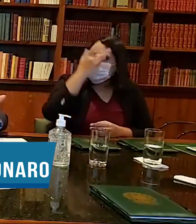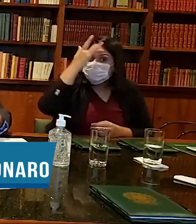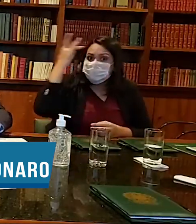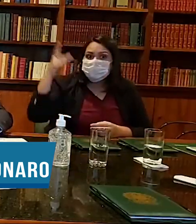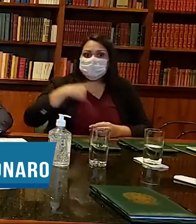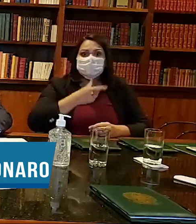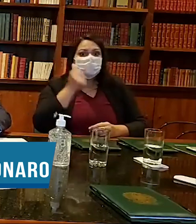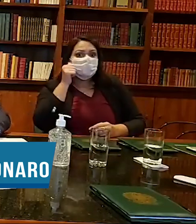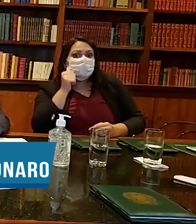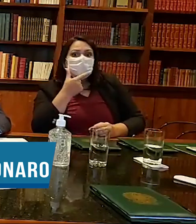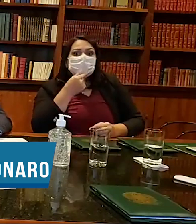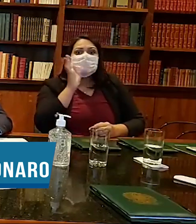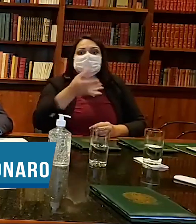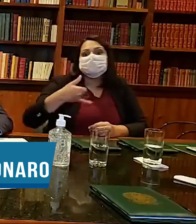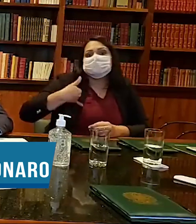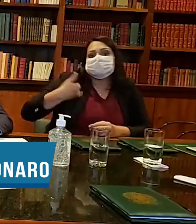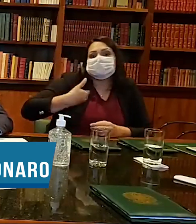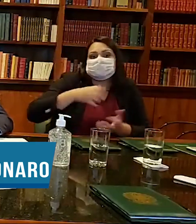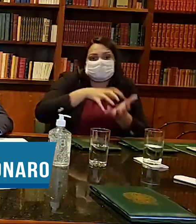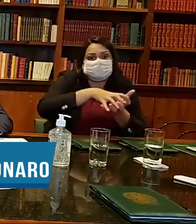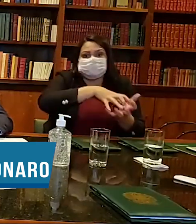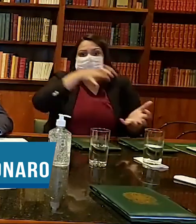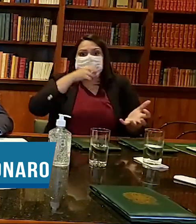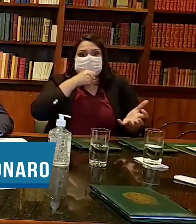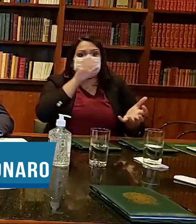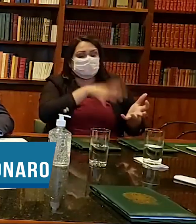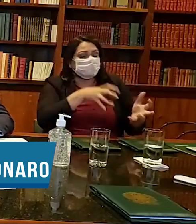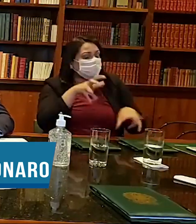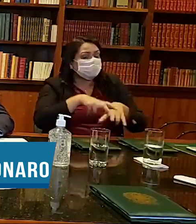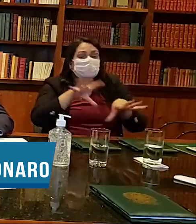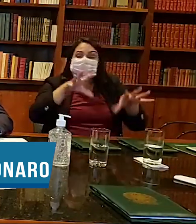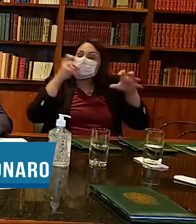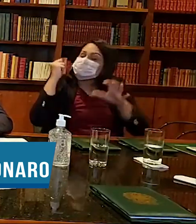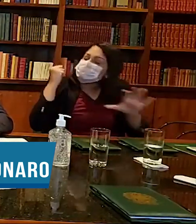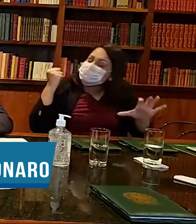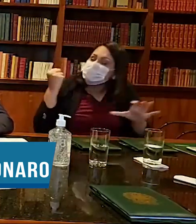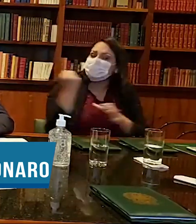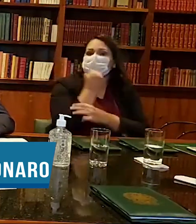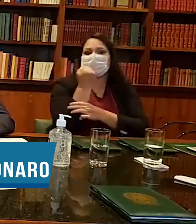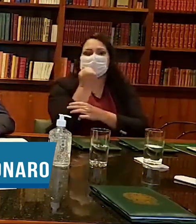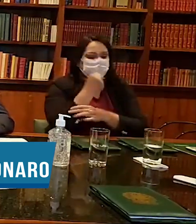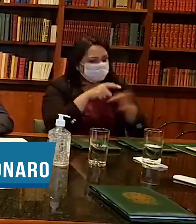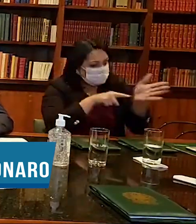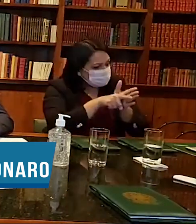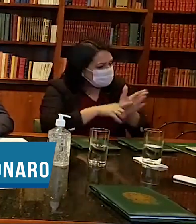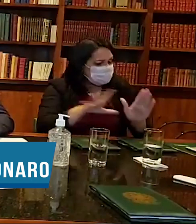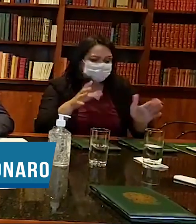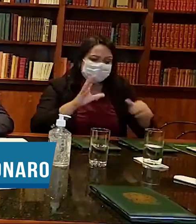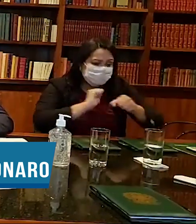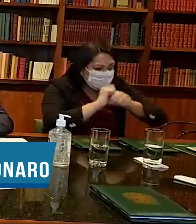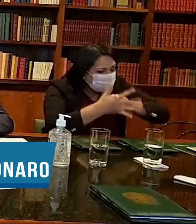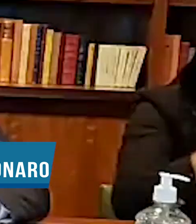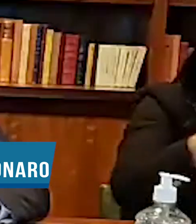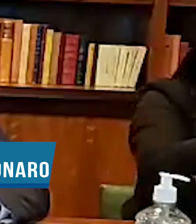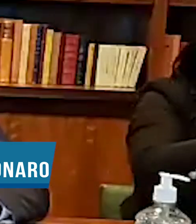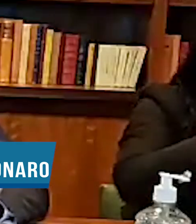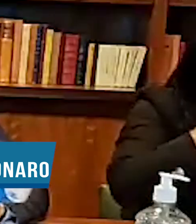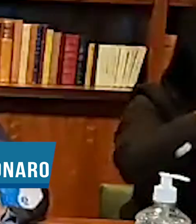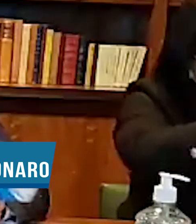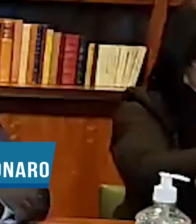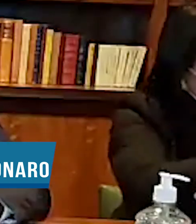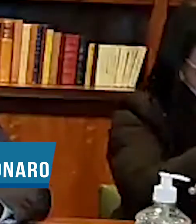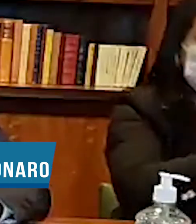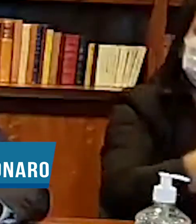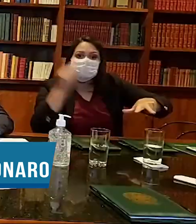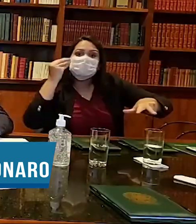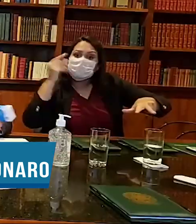um homem, uma mulher, idoso, chega num estado bastante complicado, né? Faz um teste, tem o coronavírus.